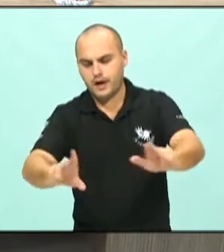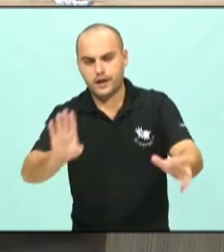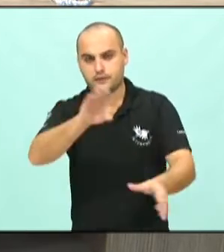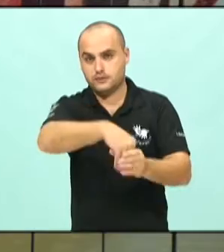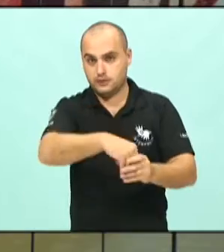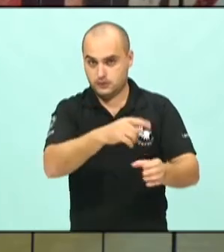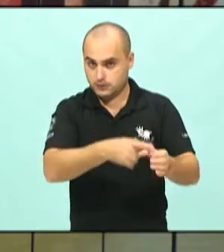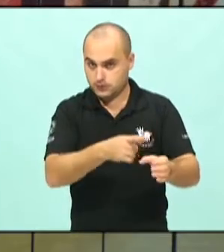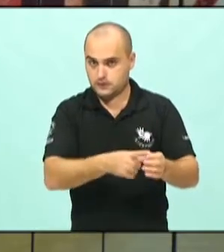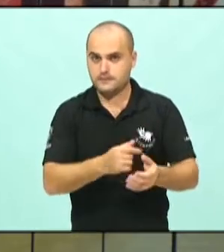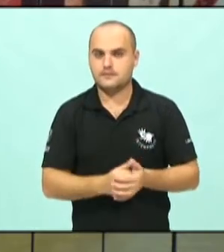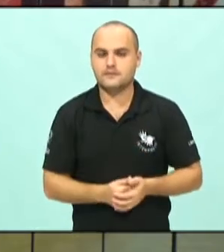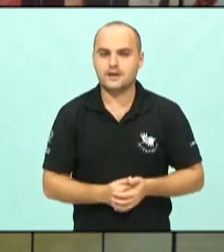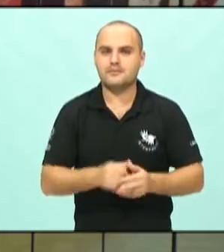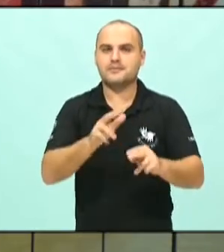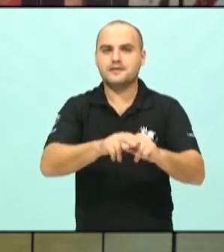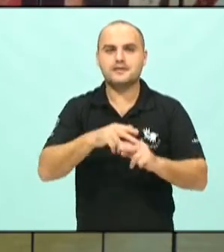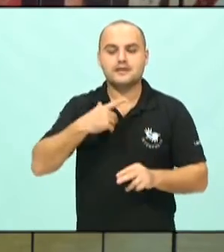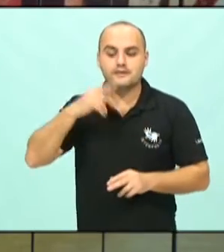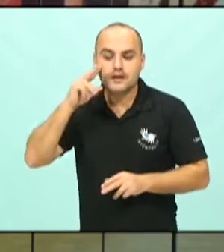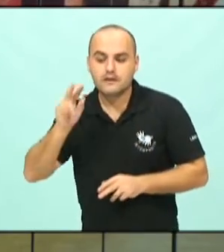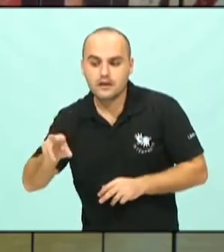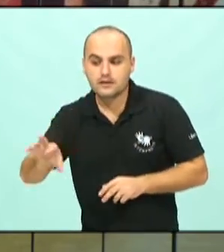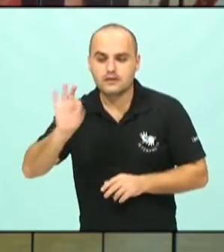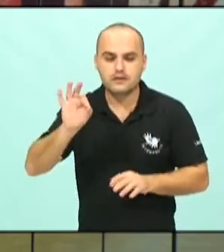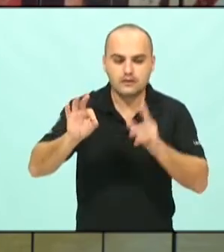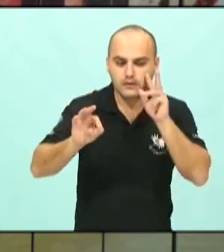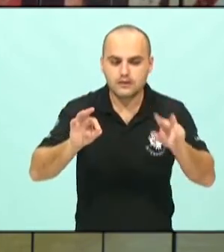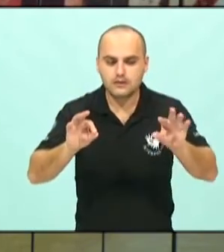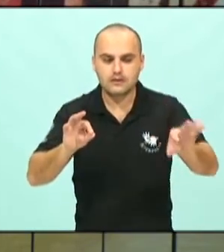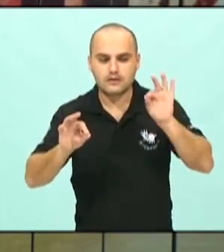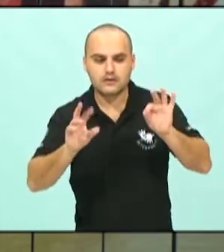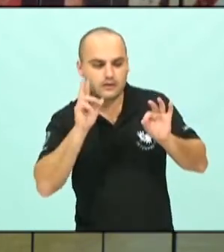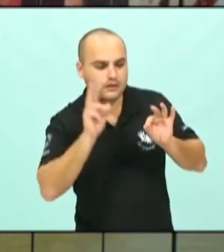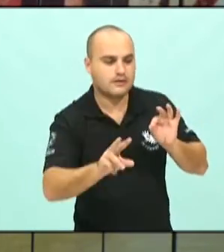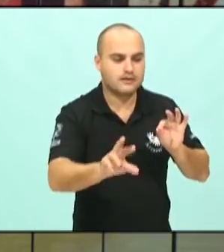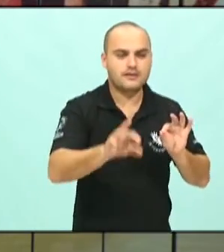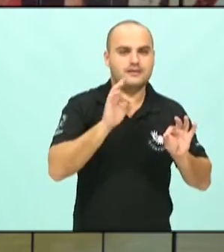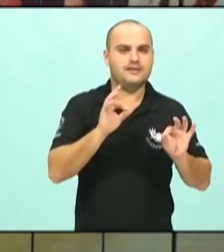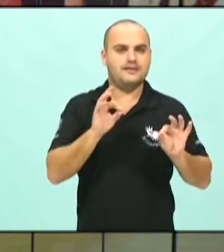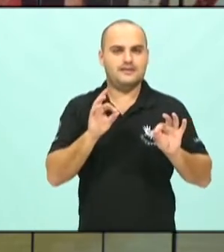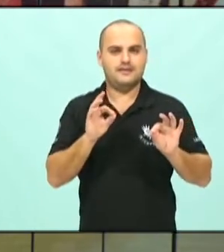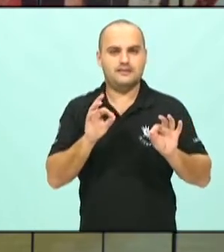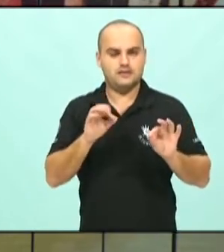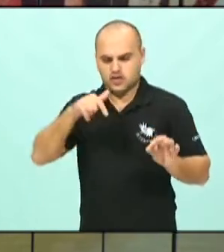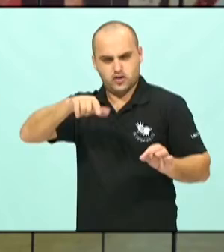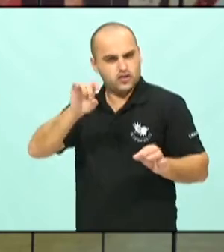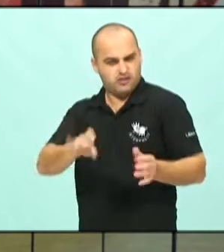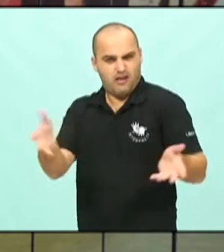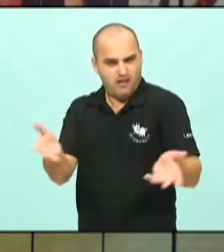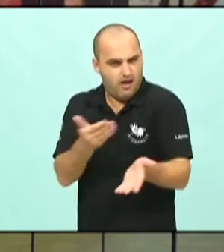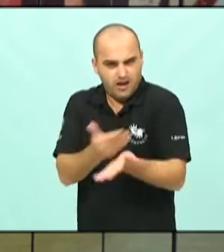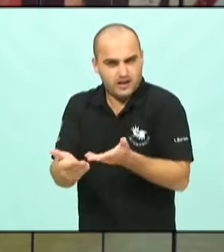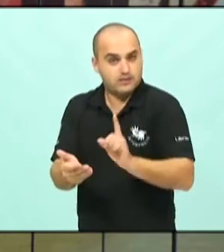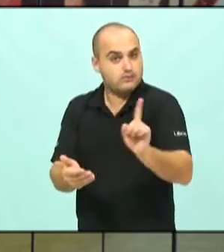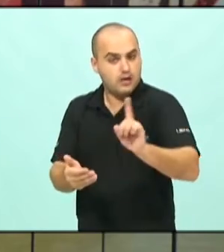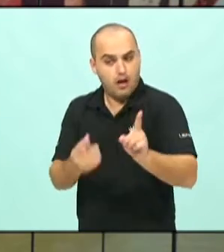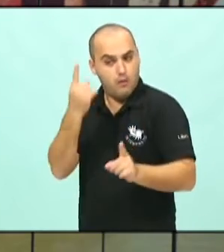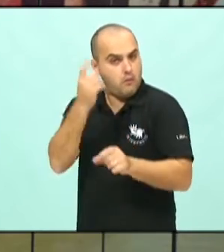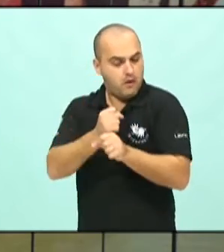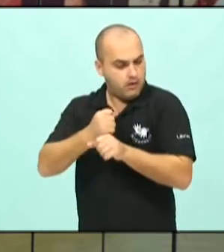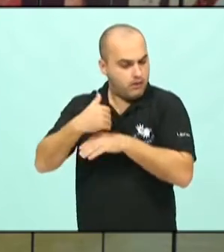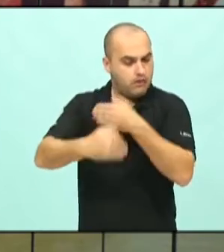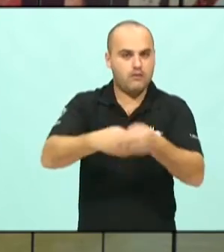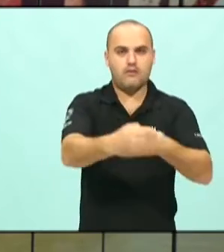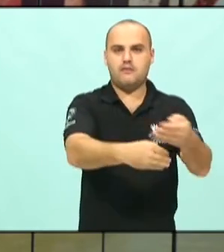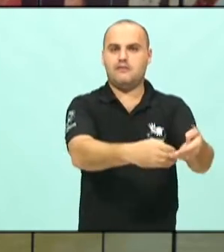esse processo de garimpar novos talentos, ele não é só agora nesse início, ele é no decorrer do ano também. Porque eu posso estar preparando já um futuro